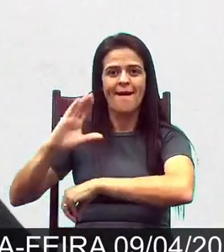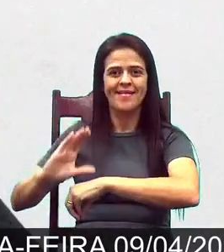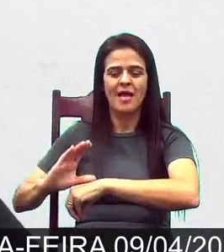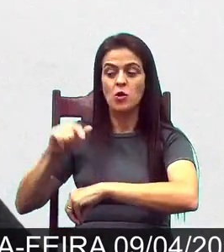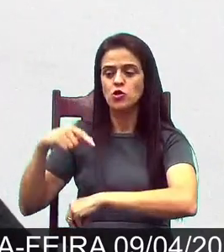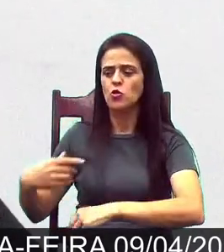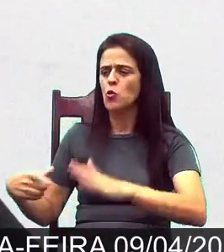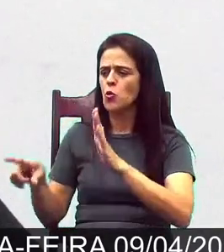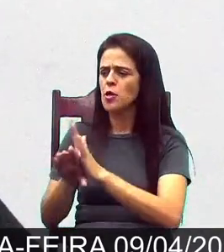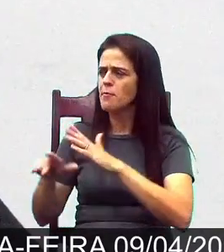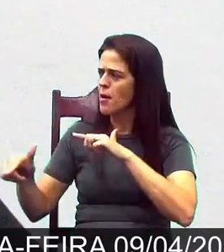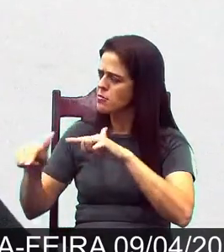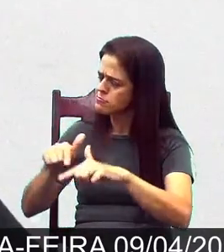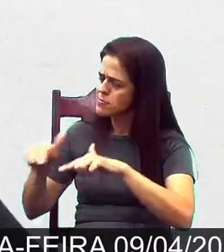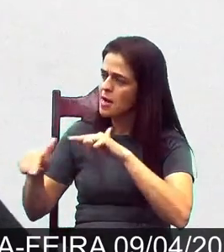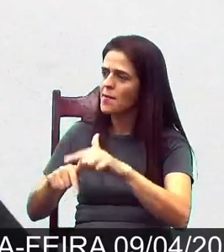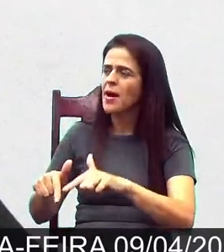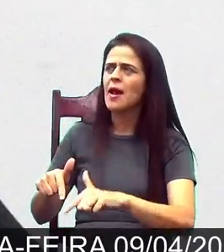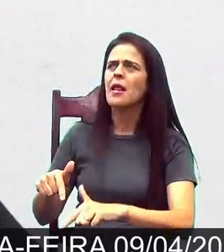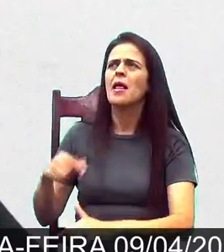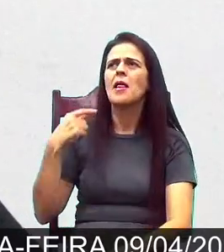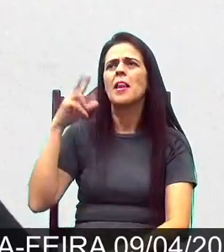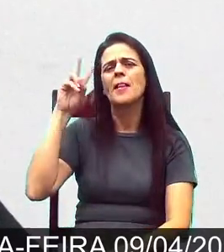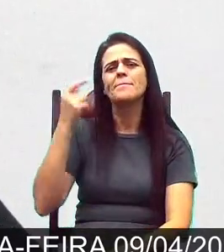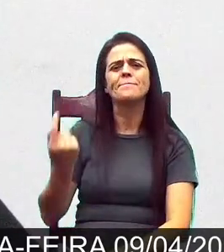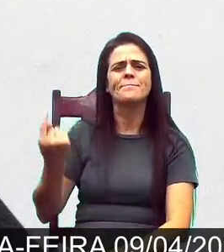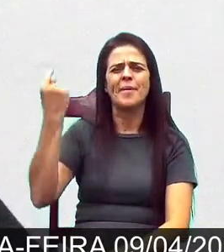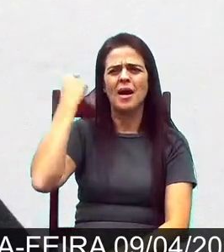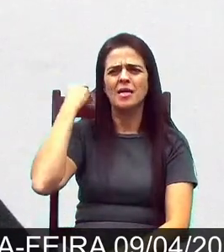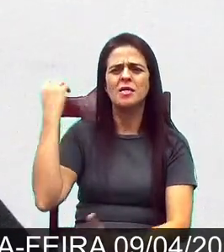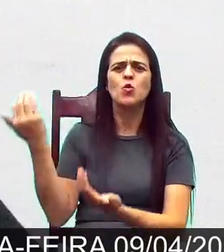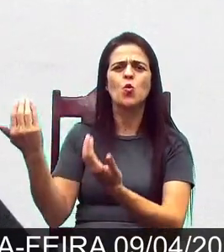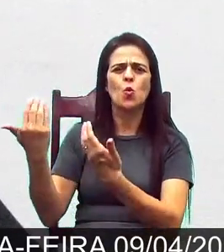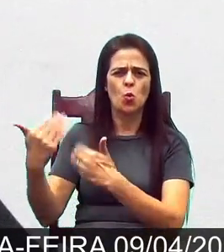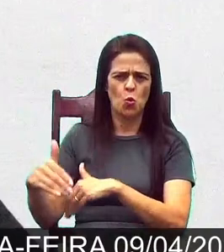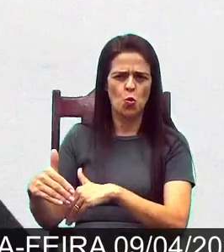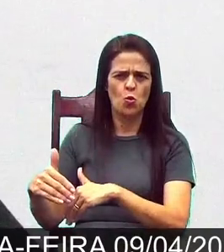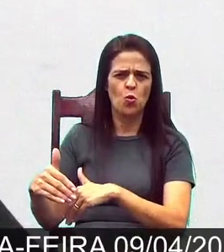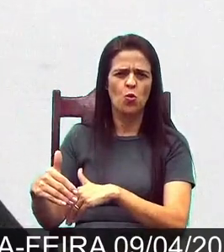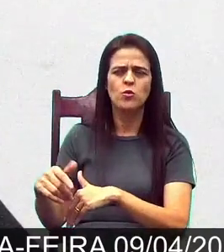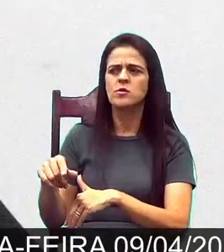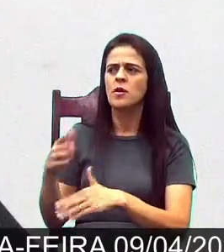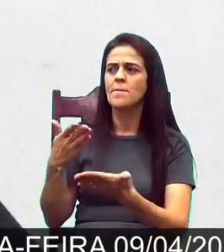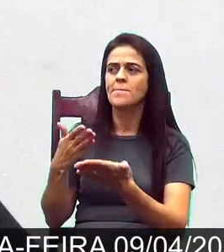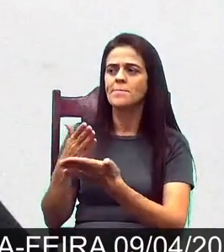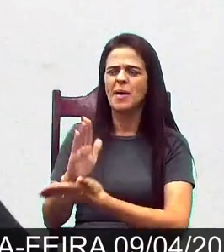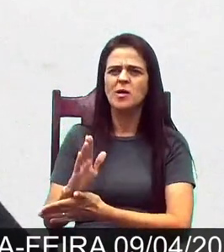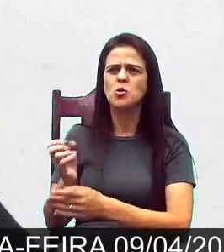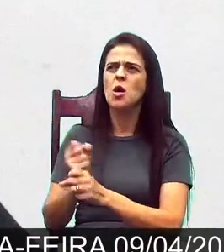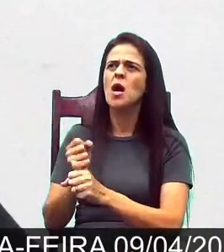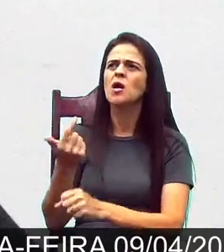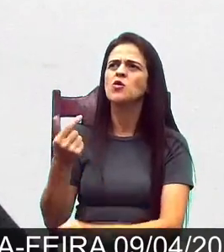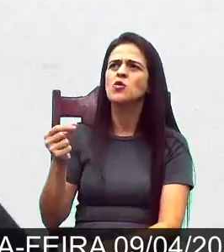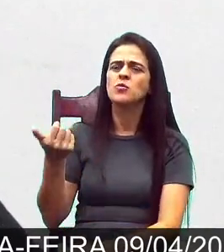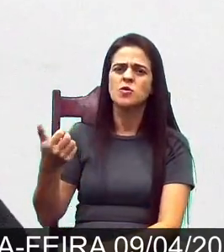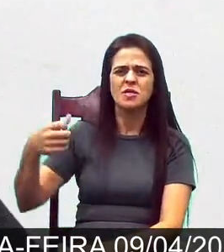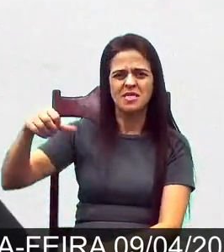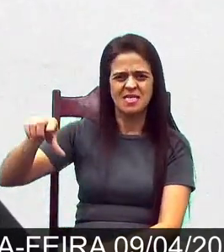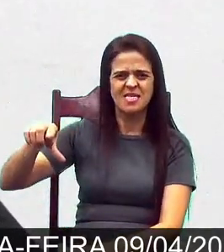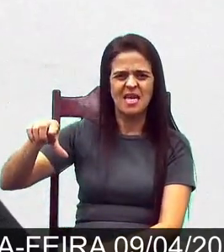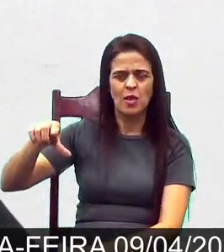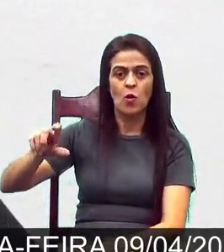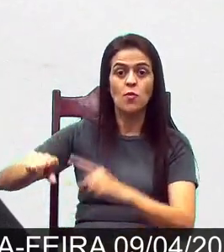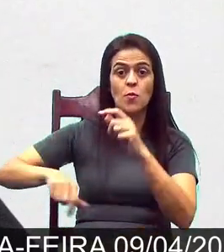trabalhar, fez o concurso que na época era agência prisional, que em 2019 se transformou